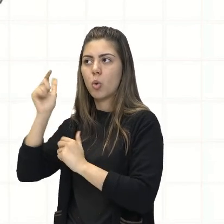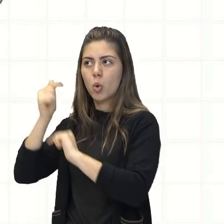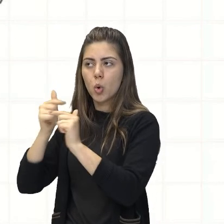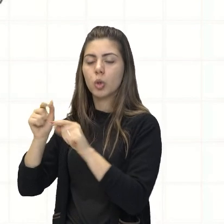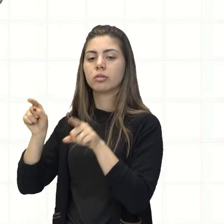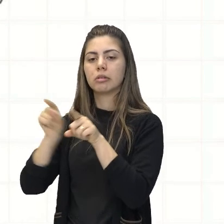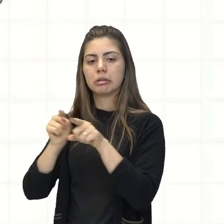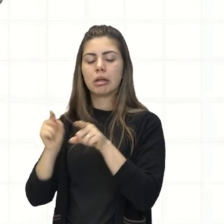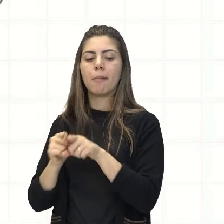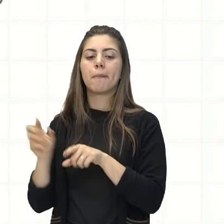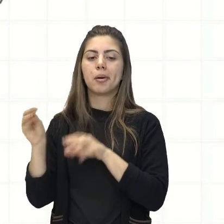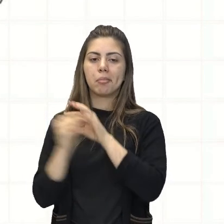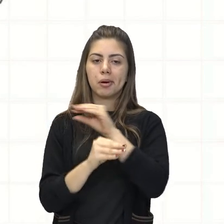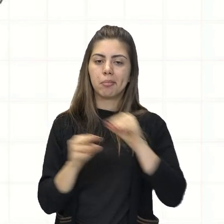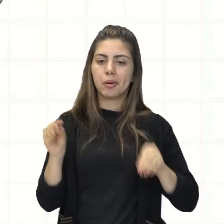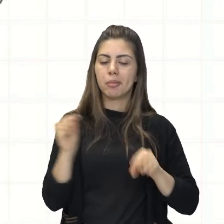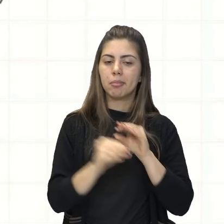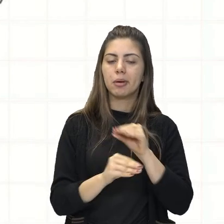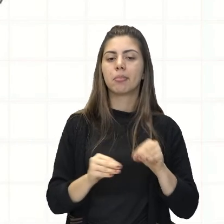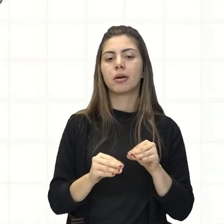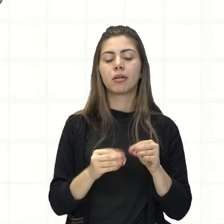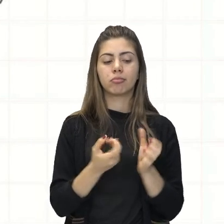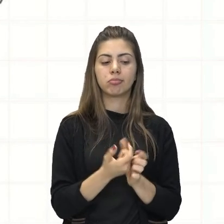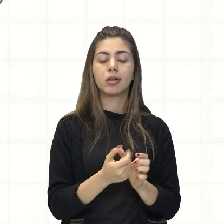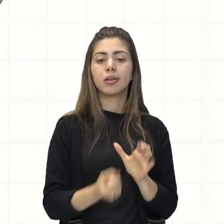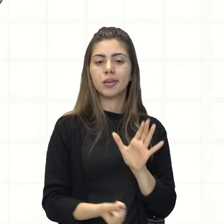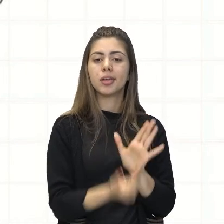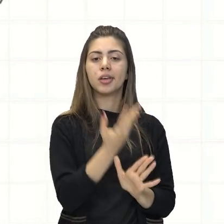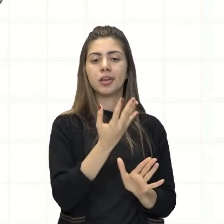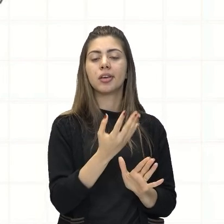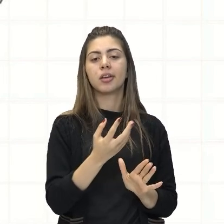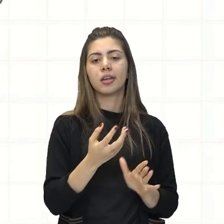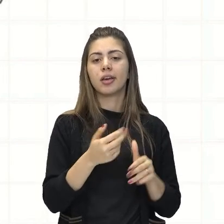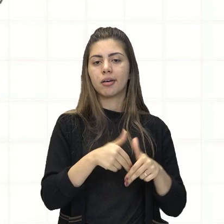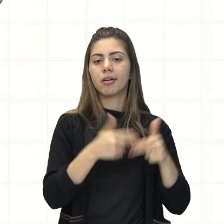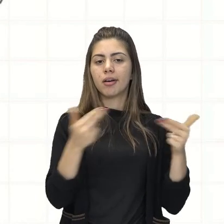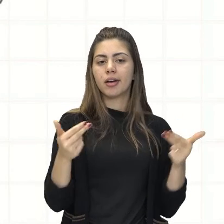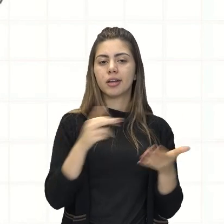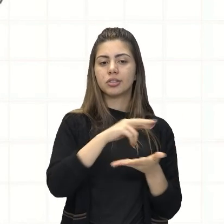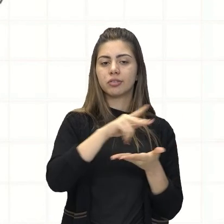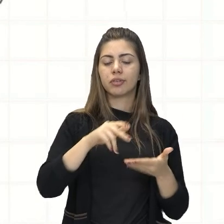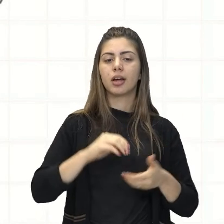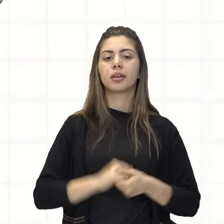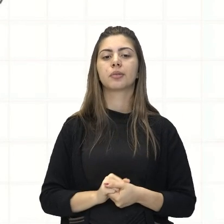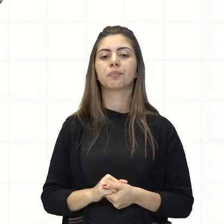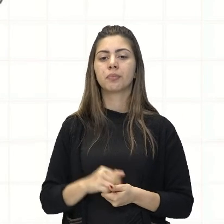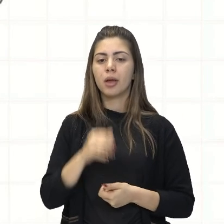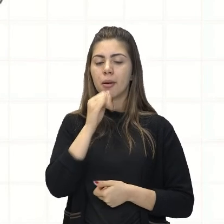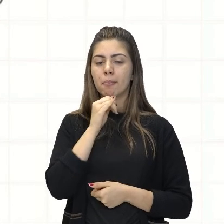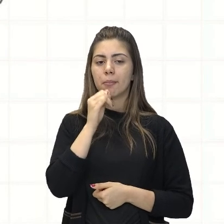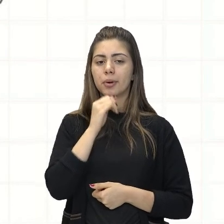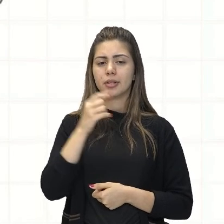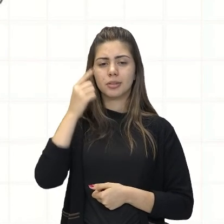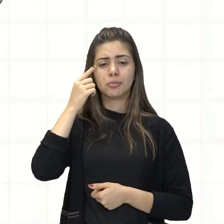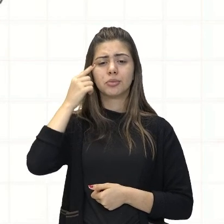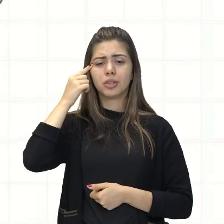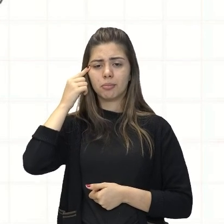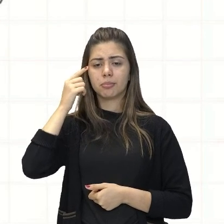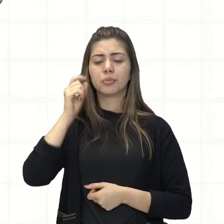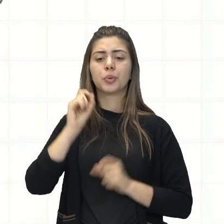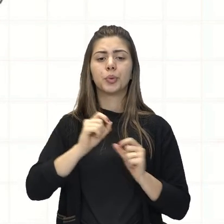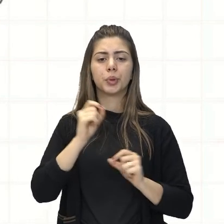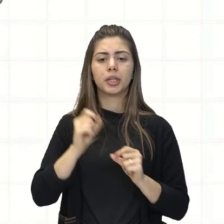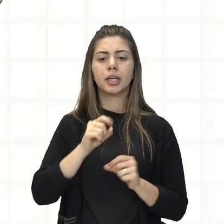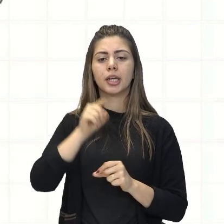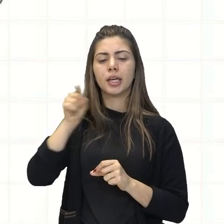chegar ao Brasil e ajudar a compor essa diversidade étnica. Os japoneses, eles foram direcionados